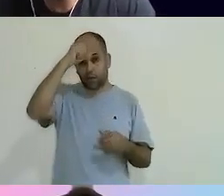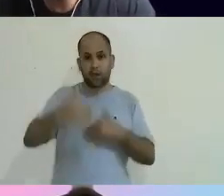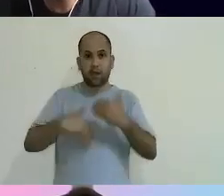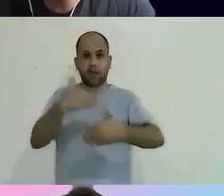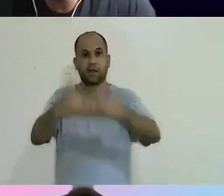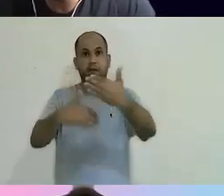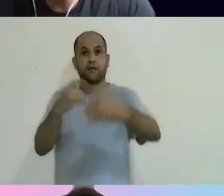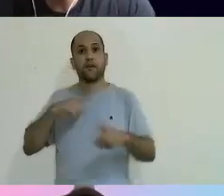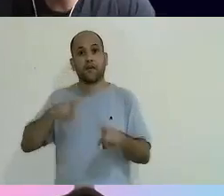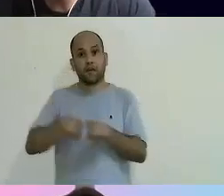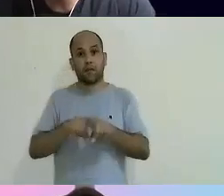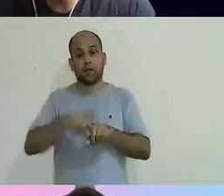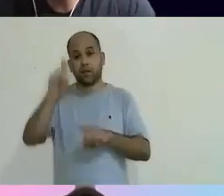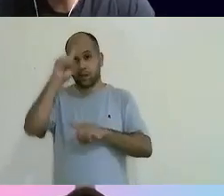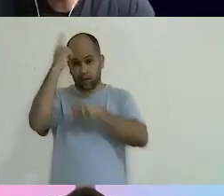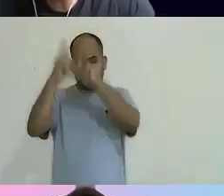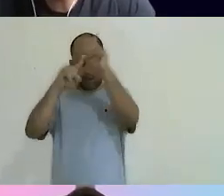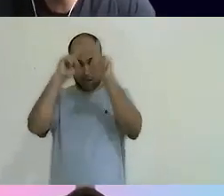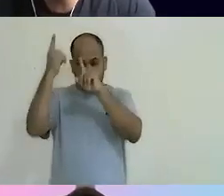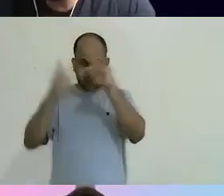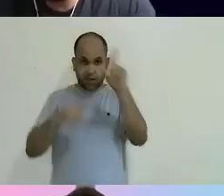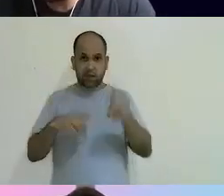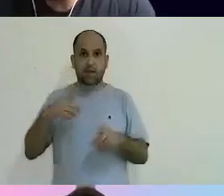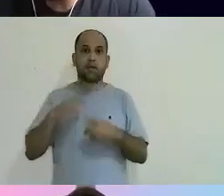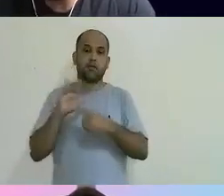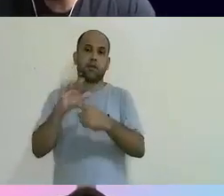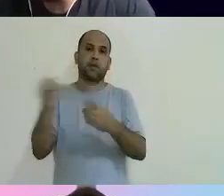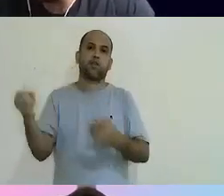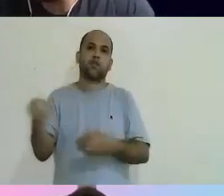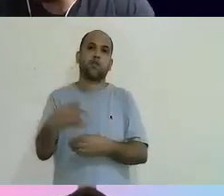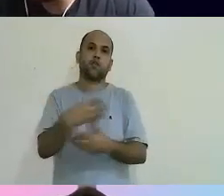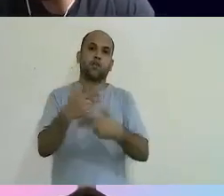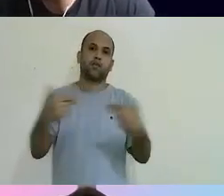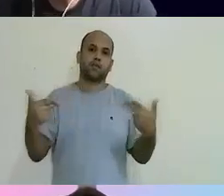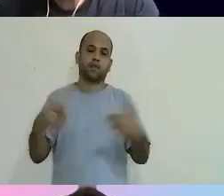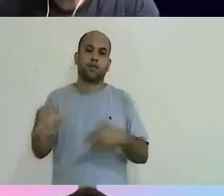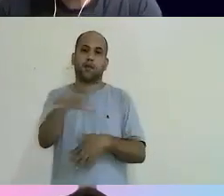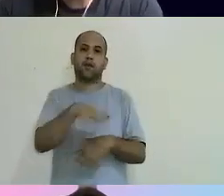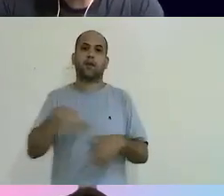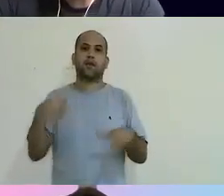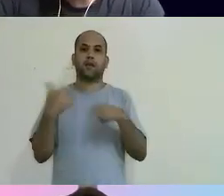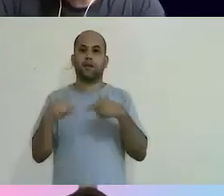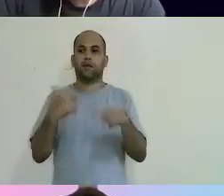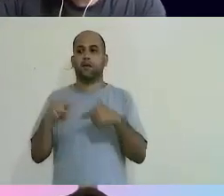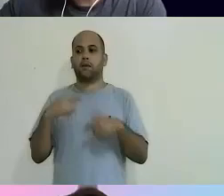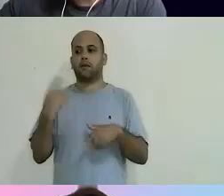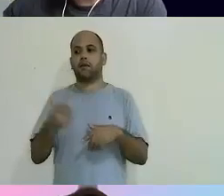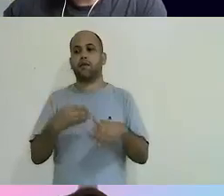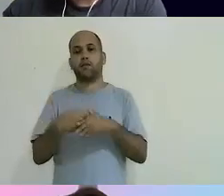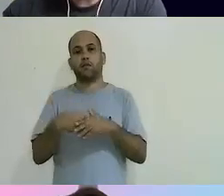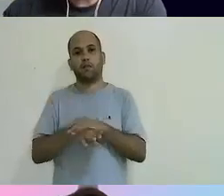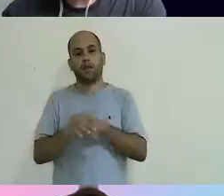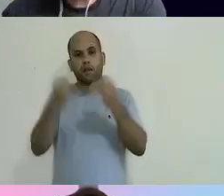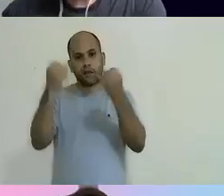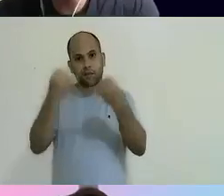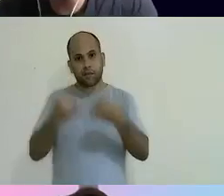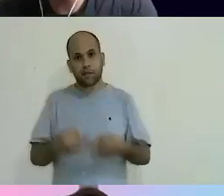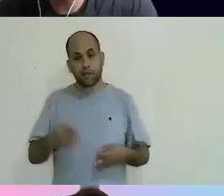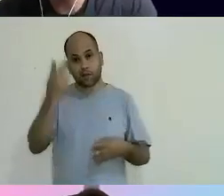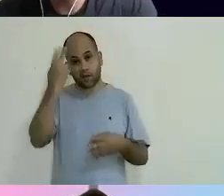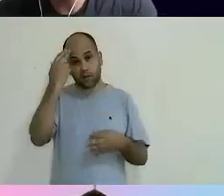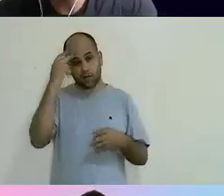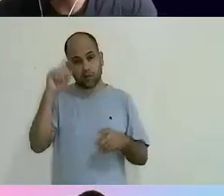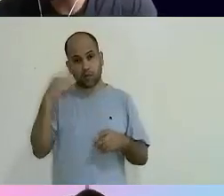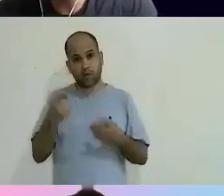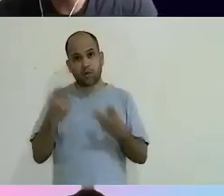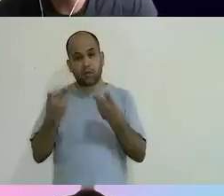de criar, de inovar, de trazer novas coisas para o ambiente de trabalho. Então aqui a gente costuma falar, e é muito comum a gente ver isso,